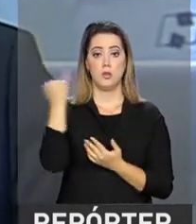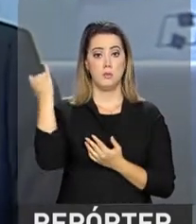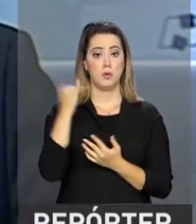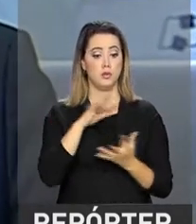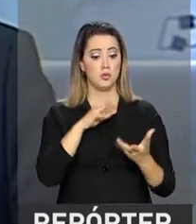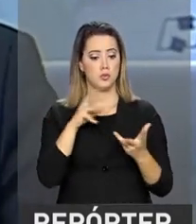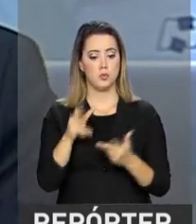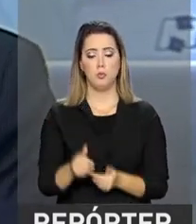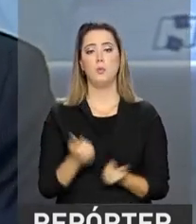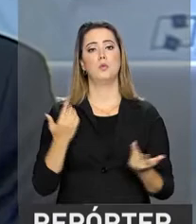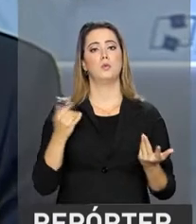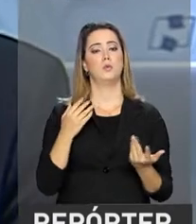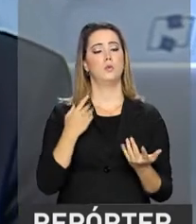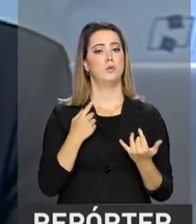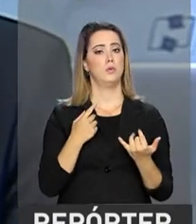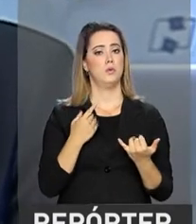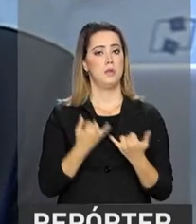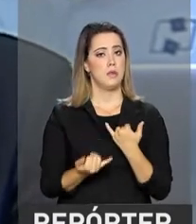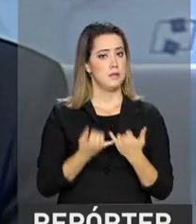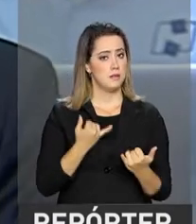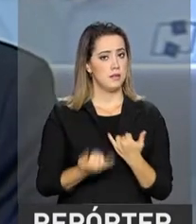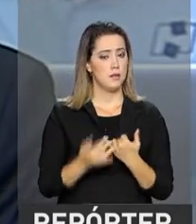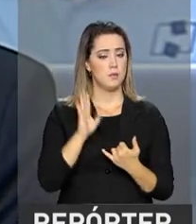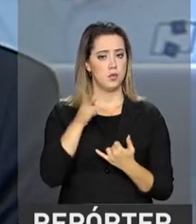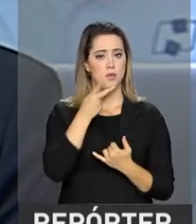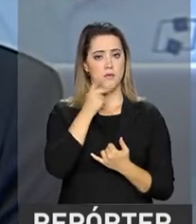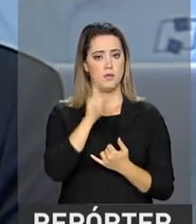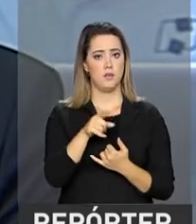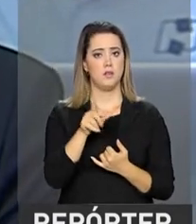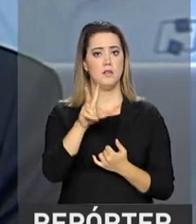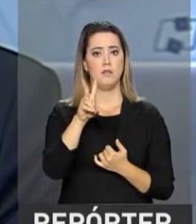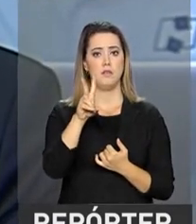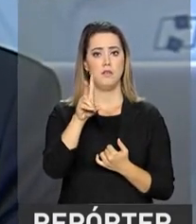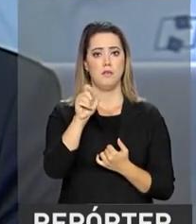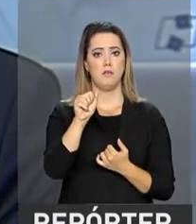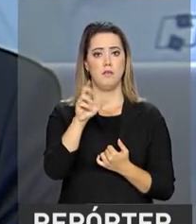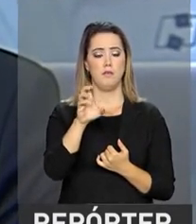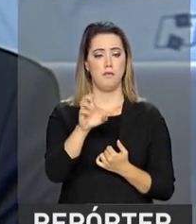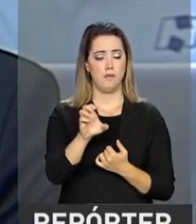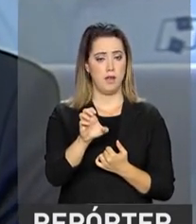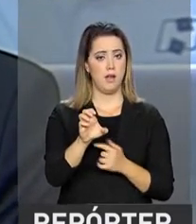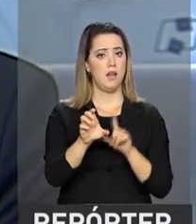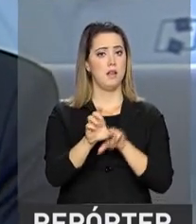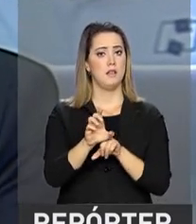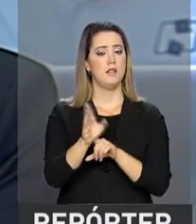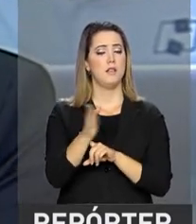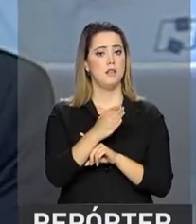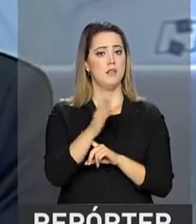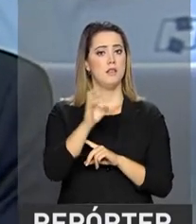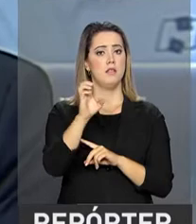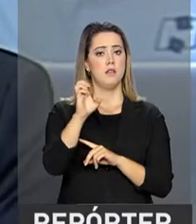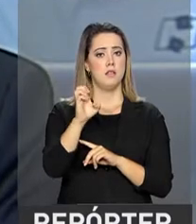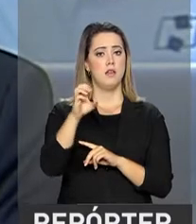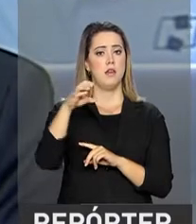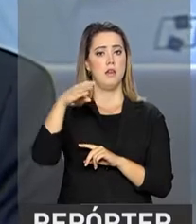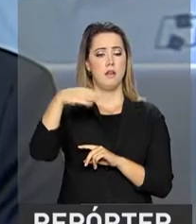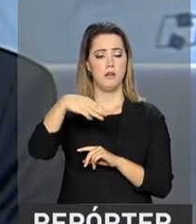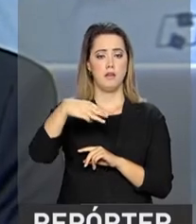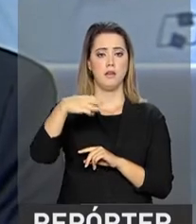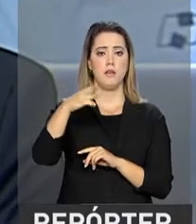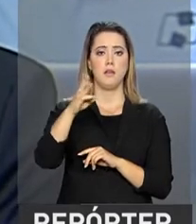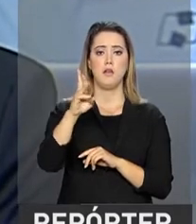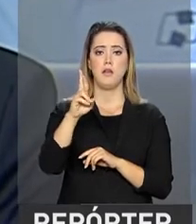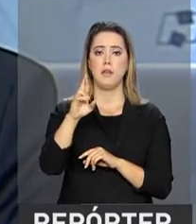mundial como já foi dito a própria vale a própria embraer é esse movimento não é muito diferente do que já